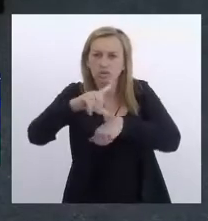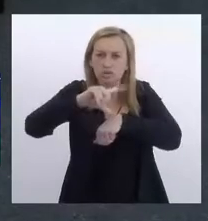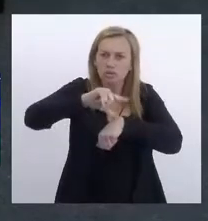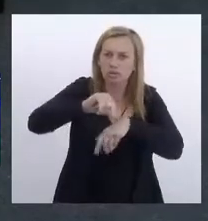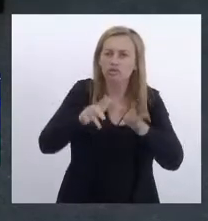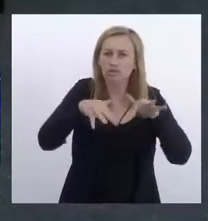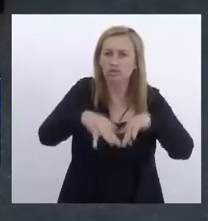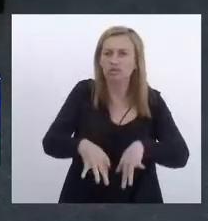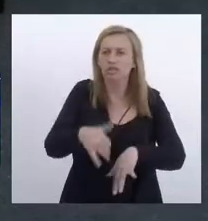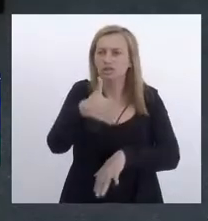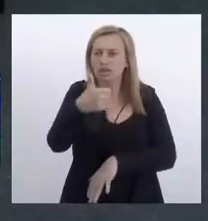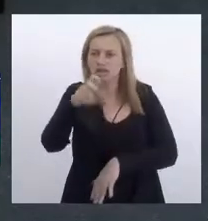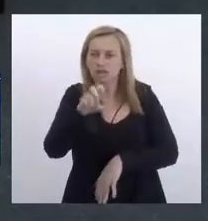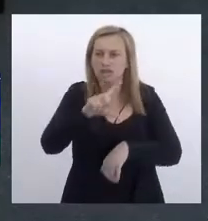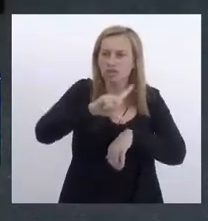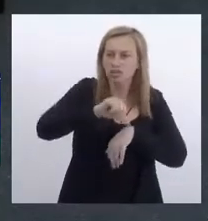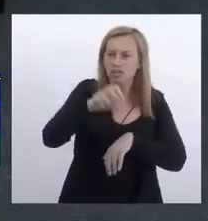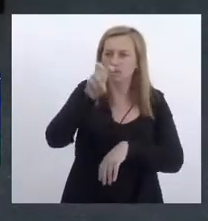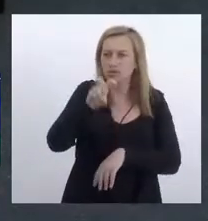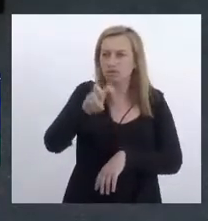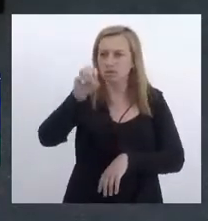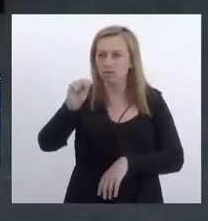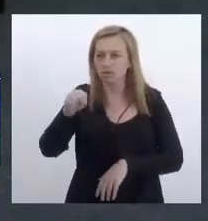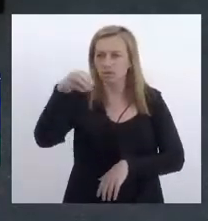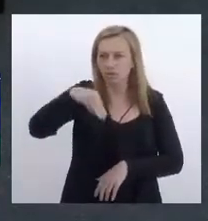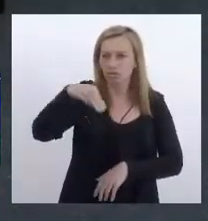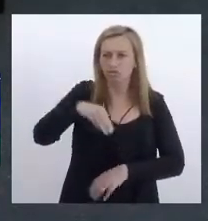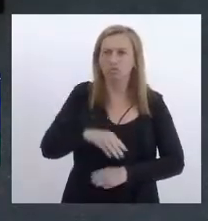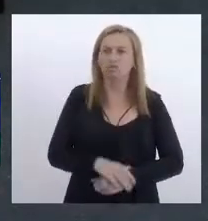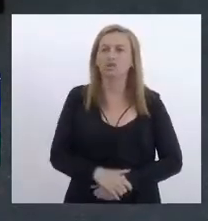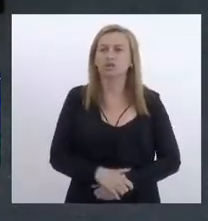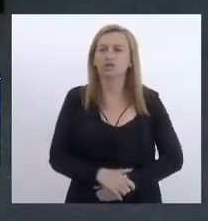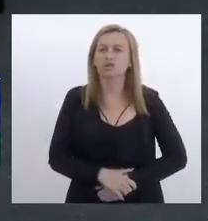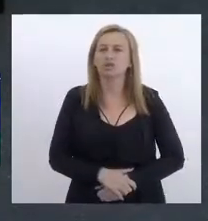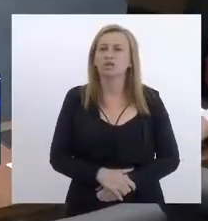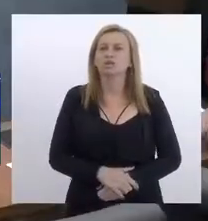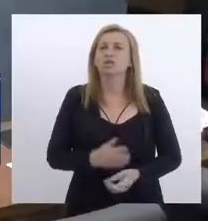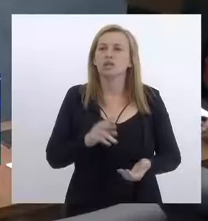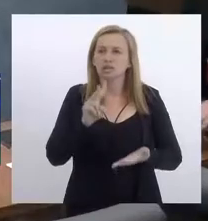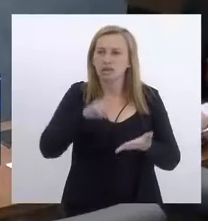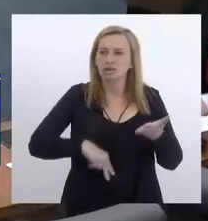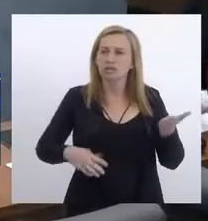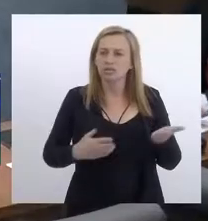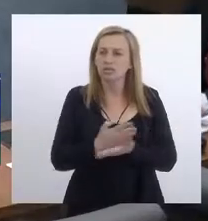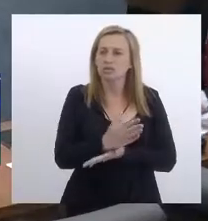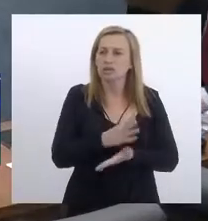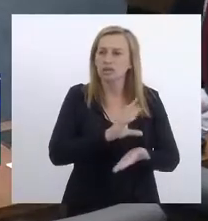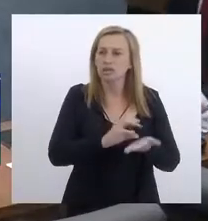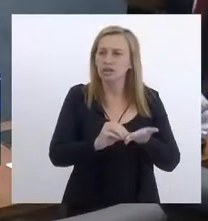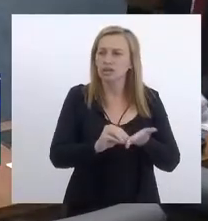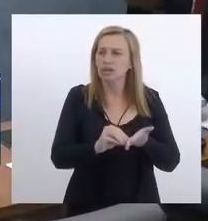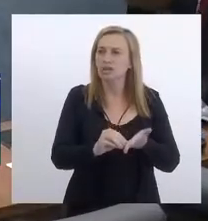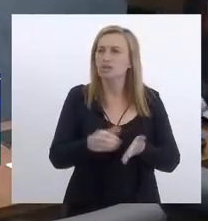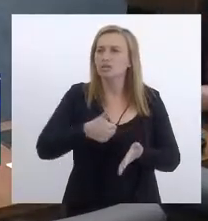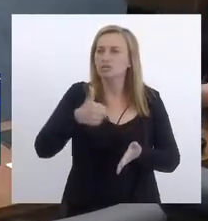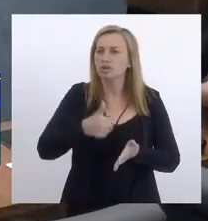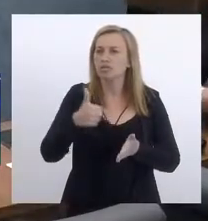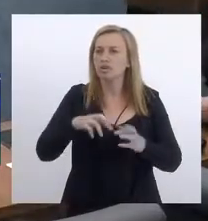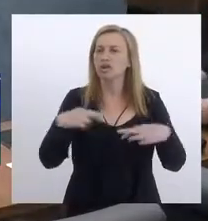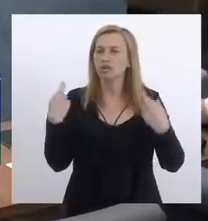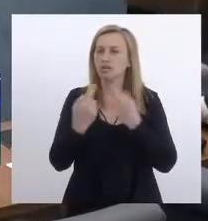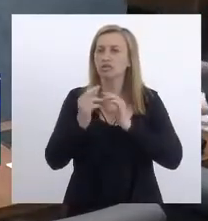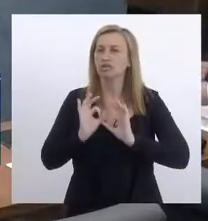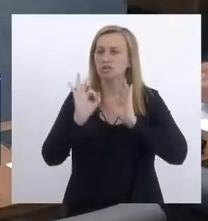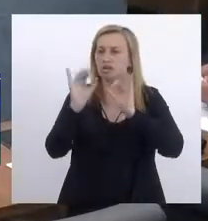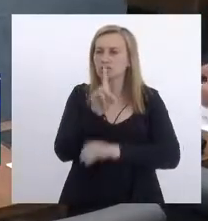horas, encerrou-se às 15 horas e 58 minutos. Lida e aprovada a ata, passa-se a primeira sessão extraordinária do